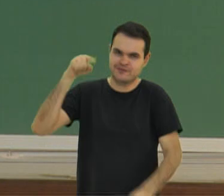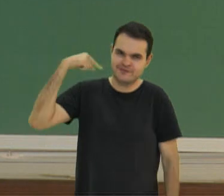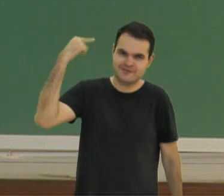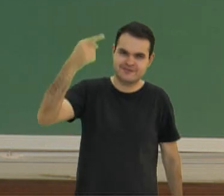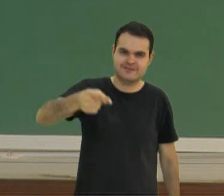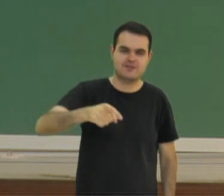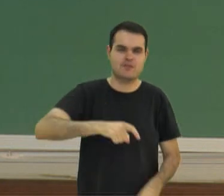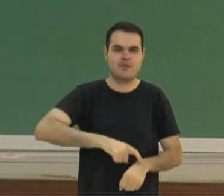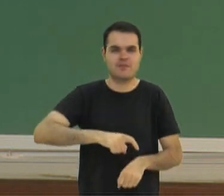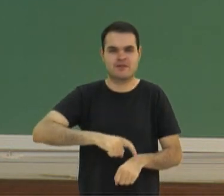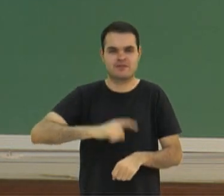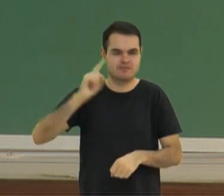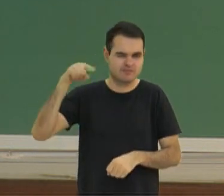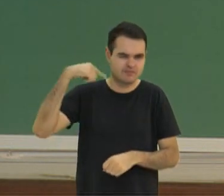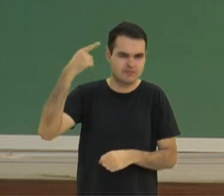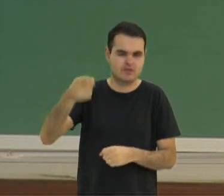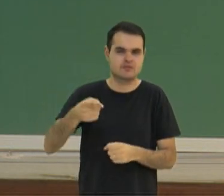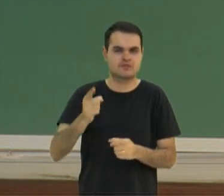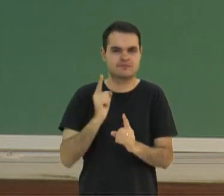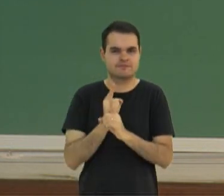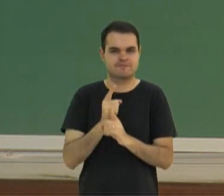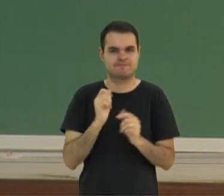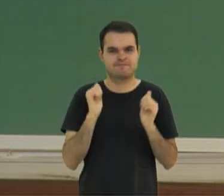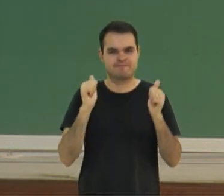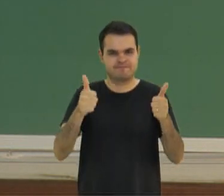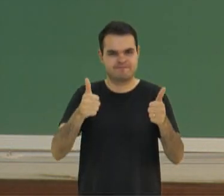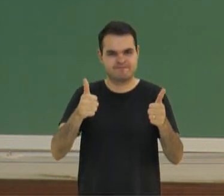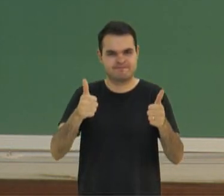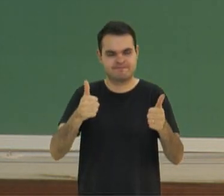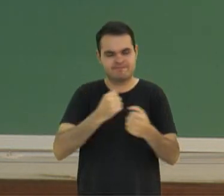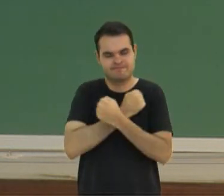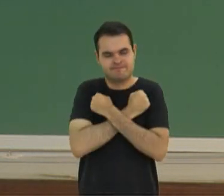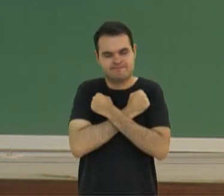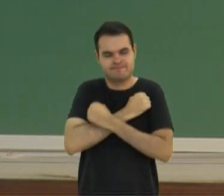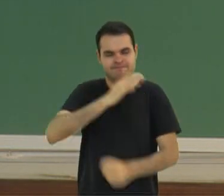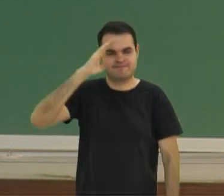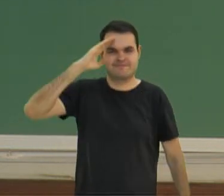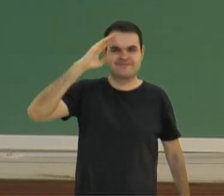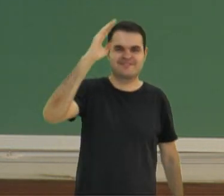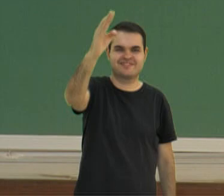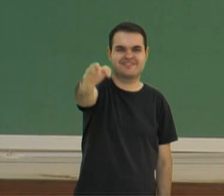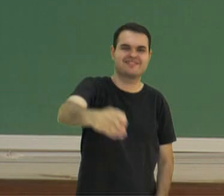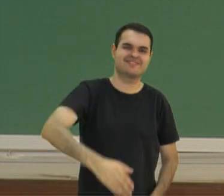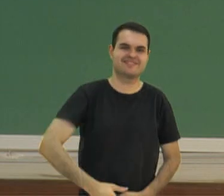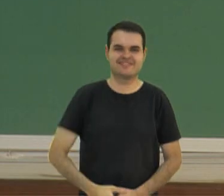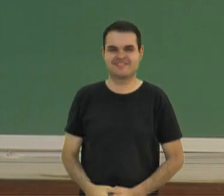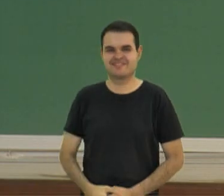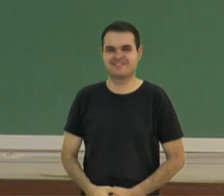próximo momento, no próximo encontro aí. Queridos, abraços e até mais.